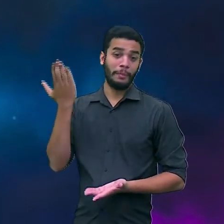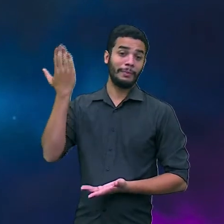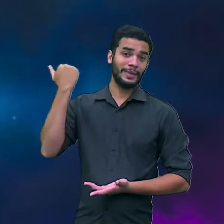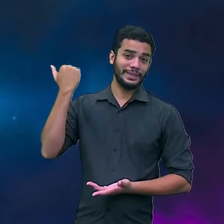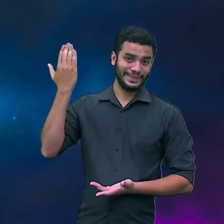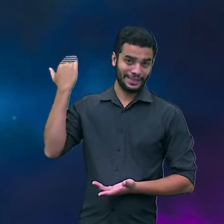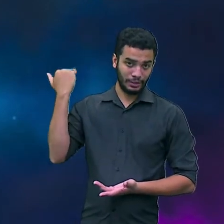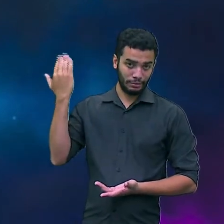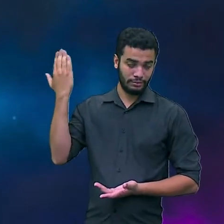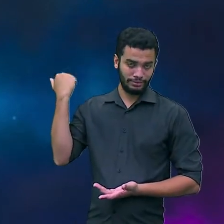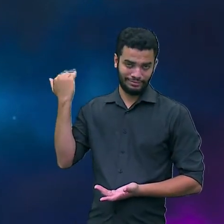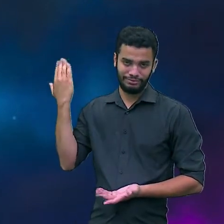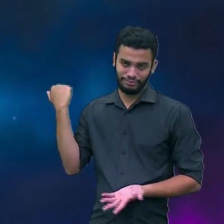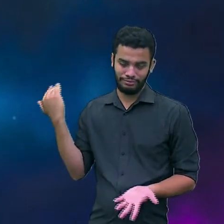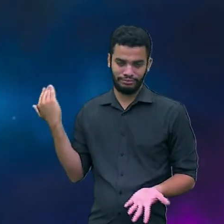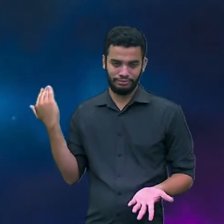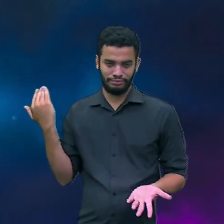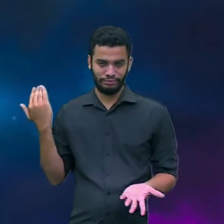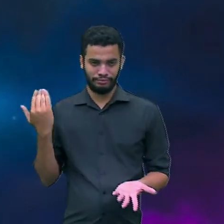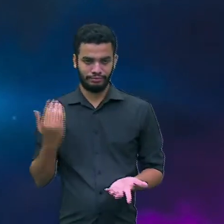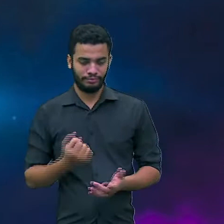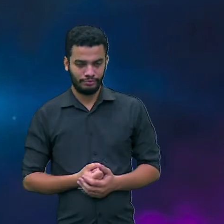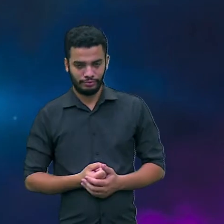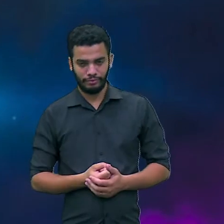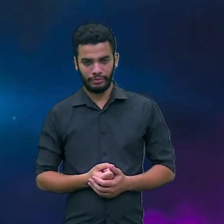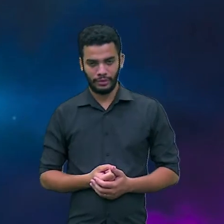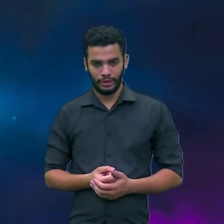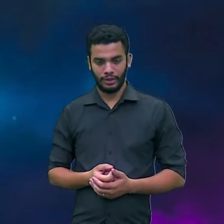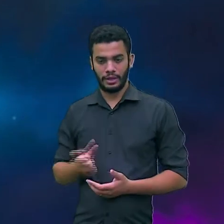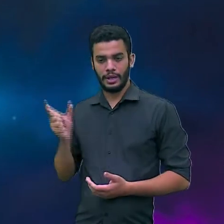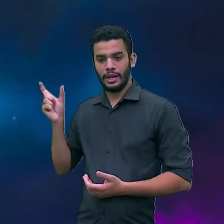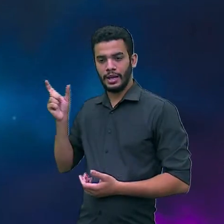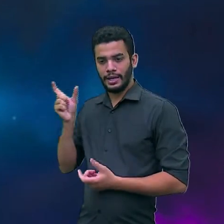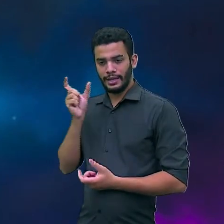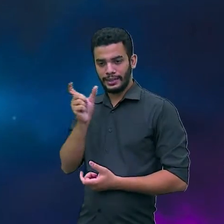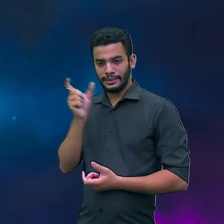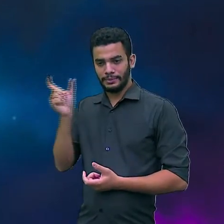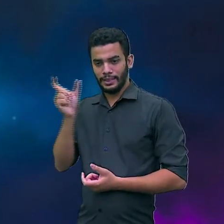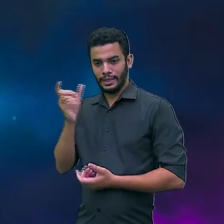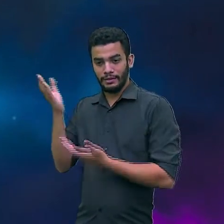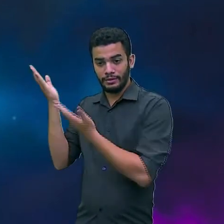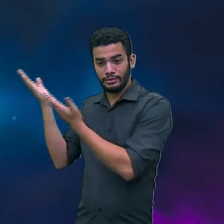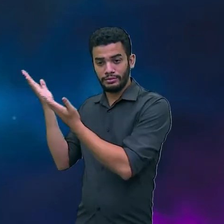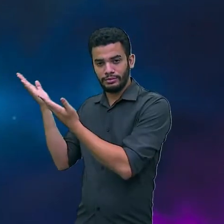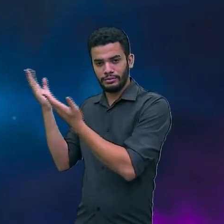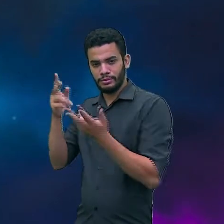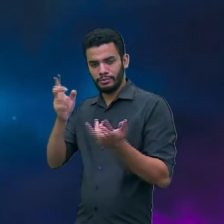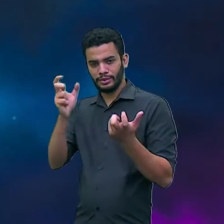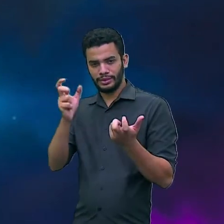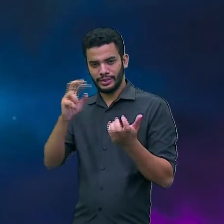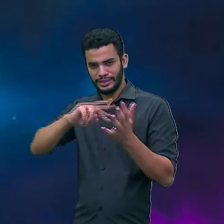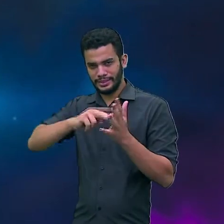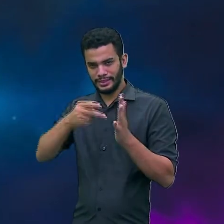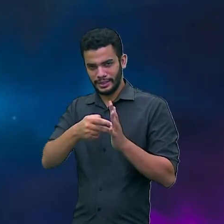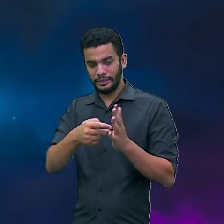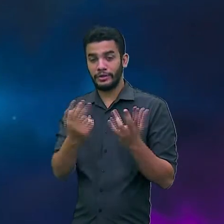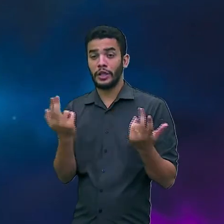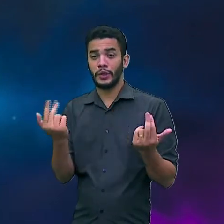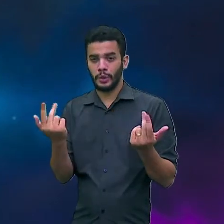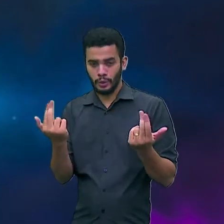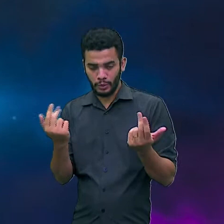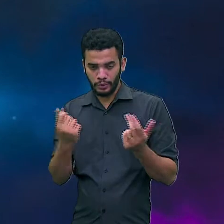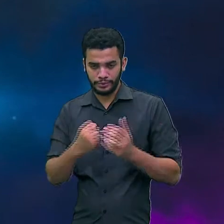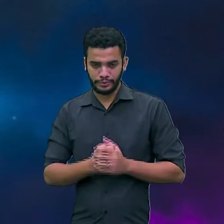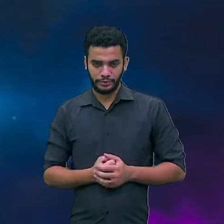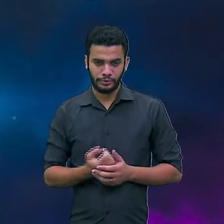chamamos de passado ou pretérito. Vamos localizar as ações sempre dentro de um